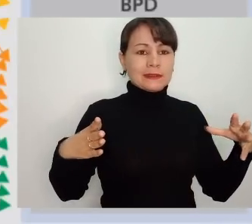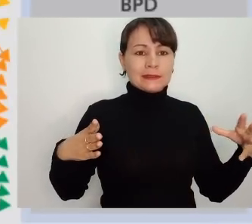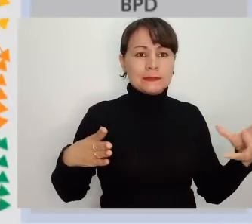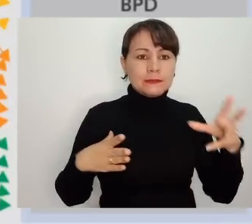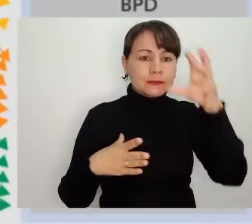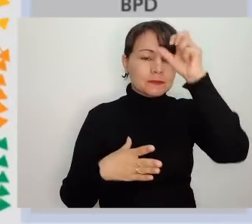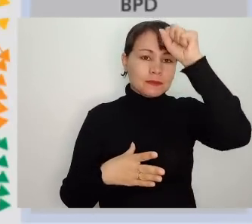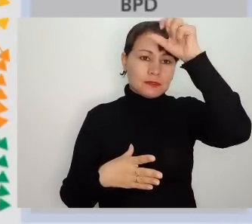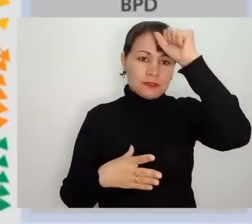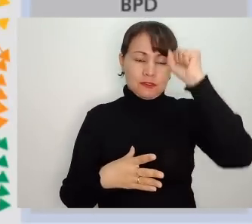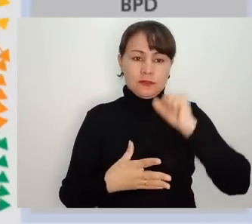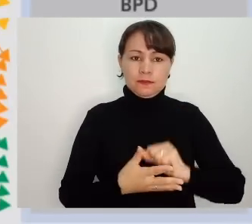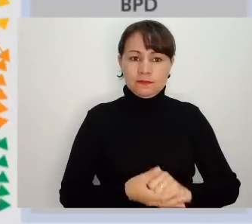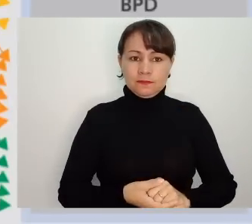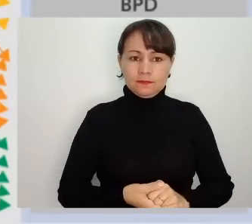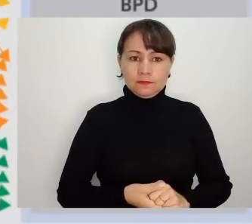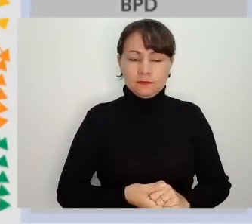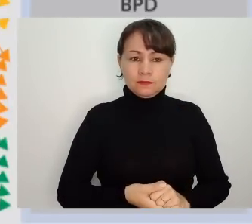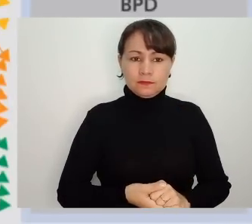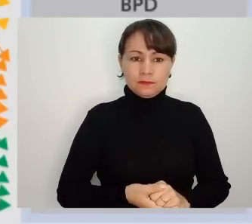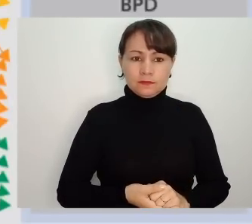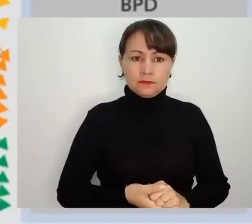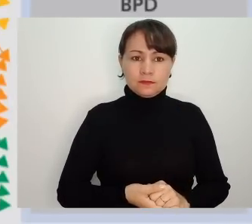grande na aprendizagem.